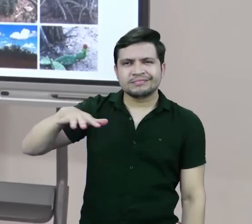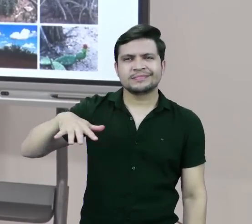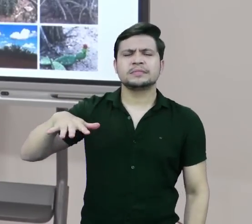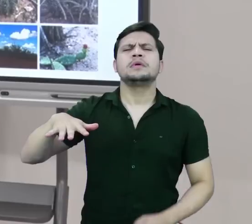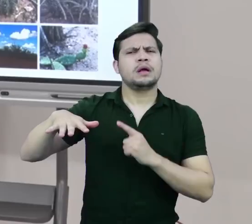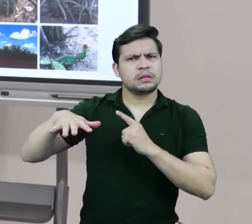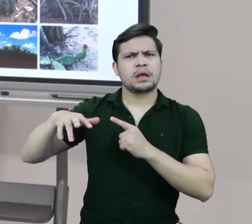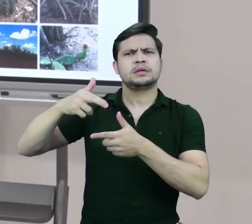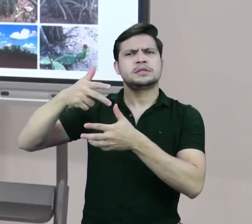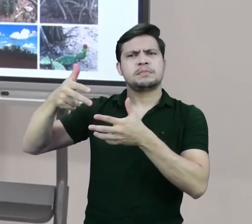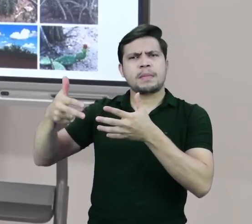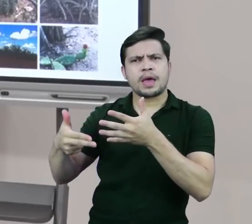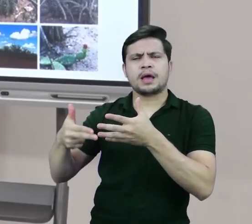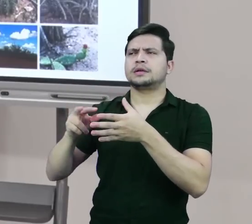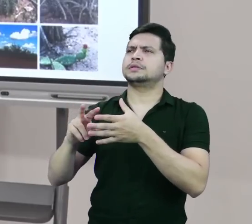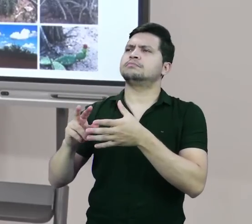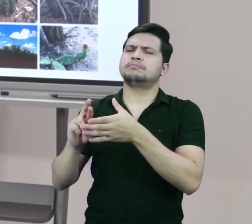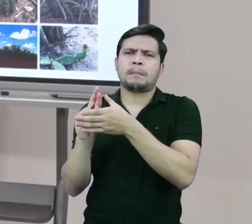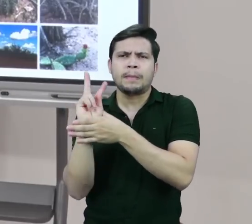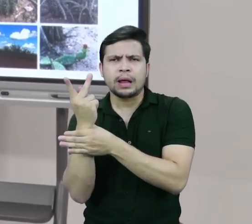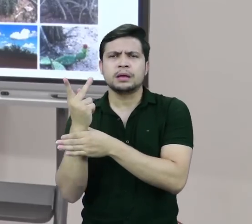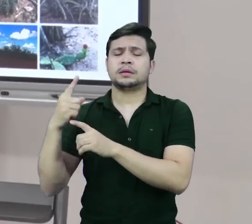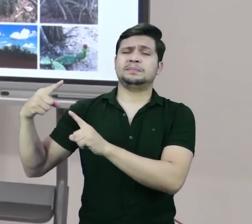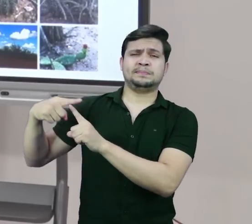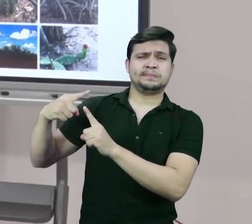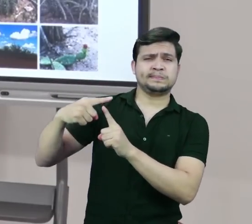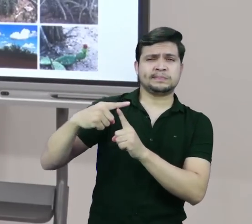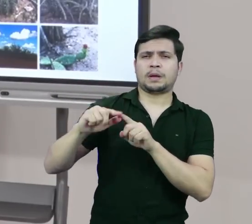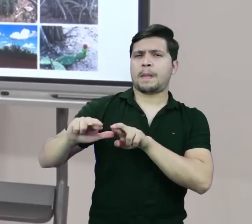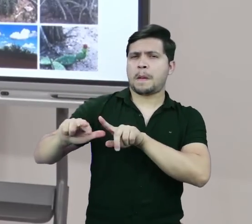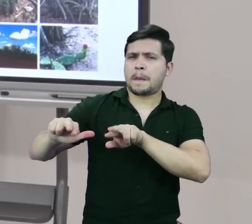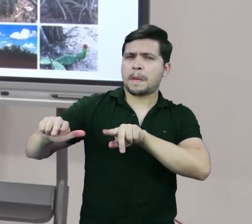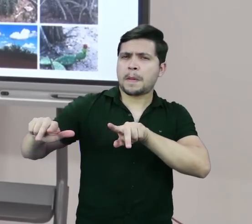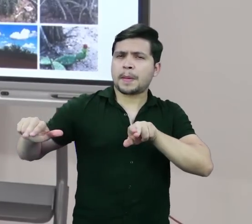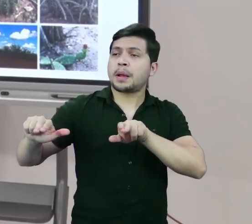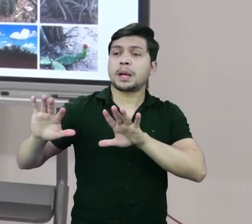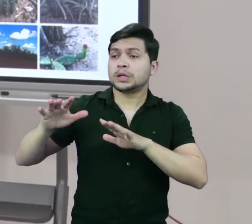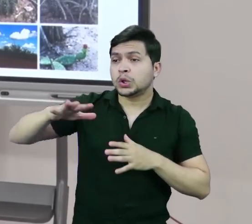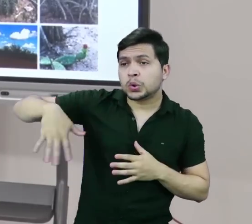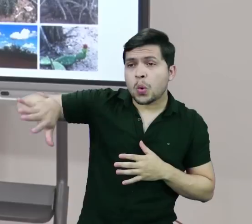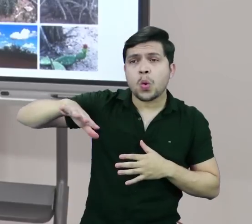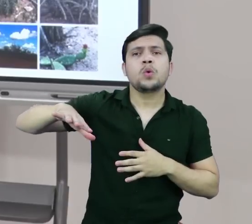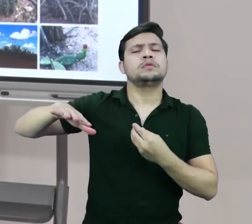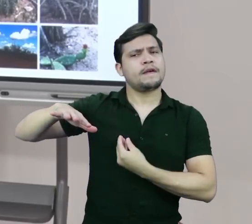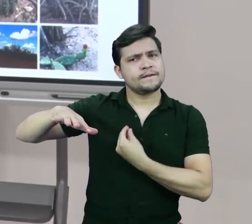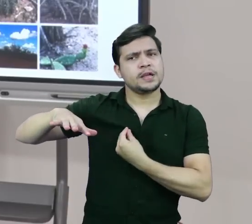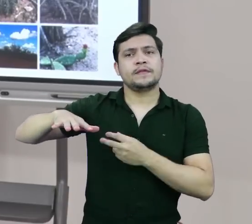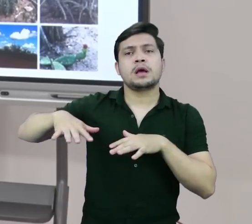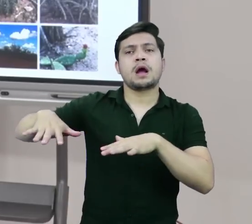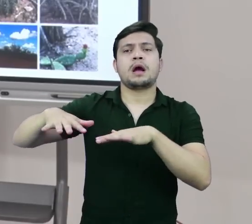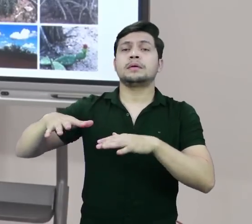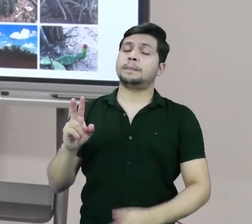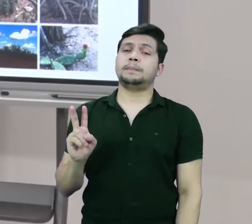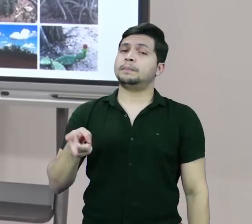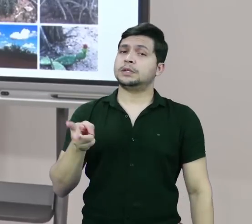reunir diversas espécies de animais, de plantas, de organismos, né? Todos esses organismos, eles vão